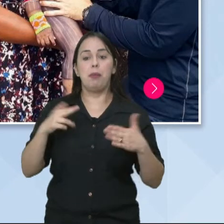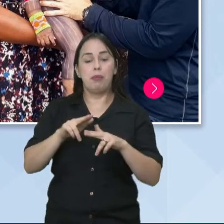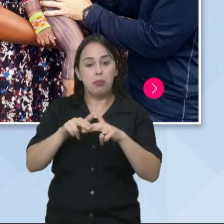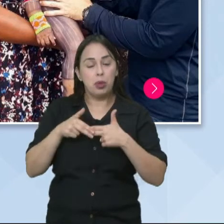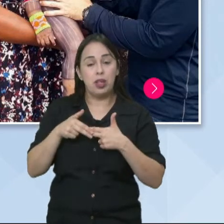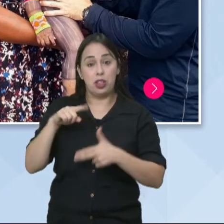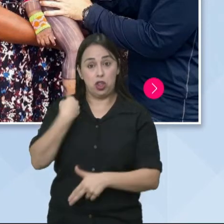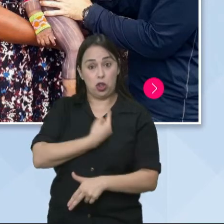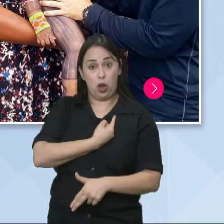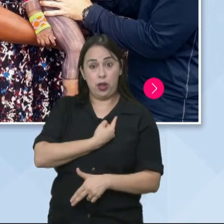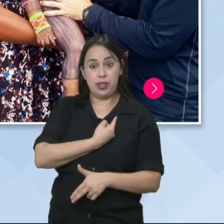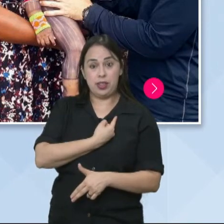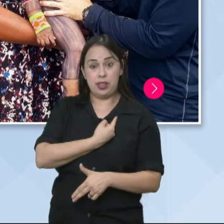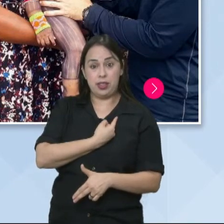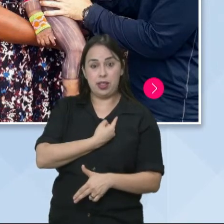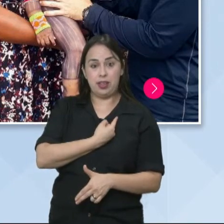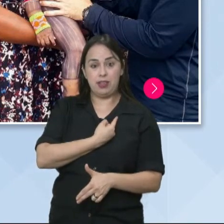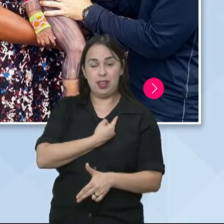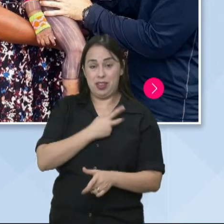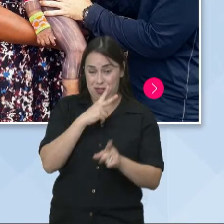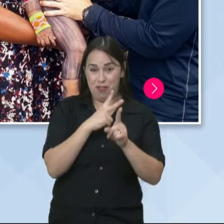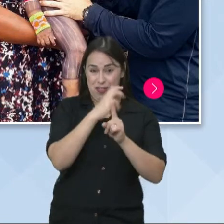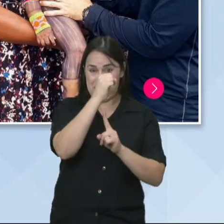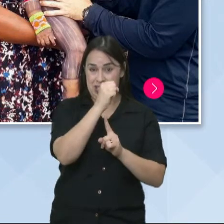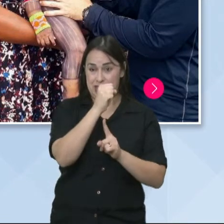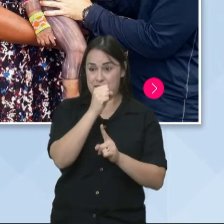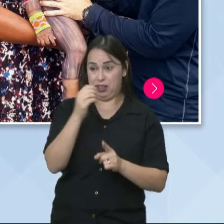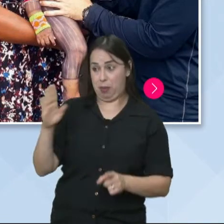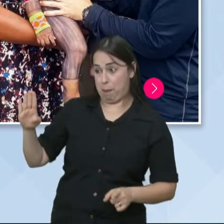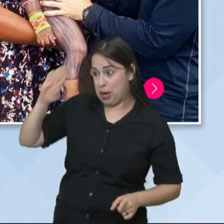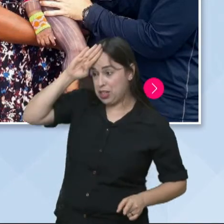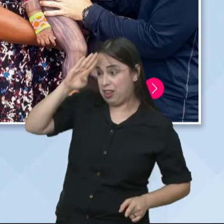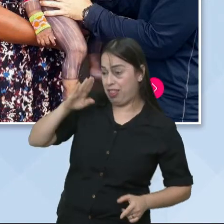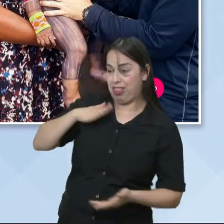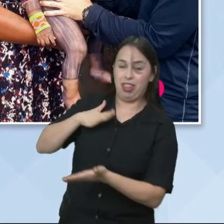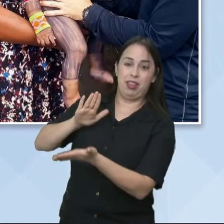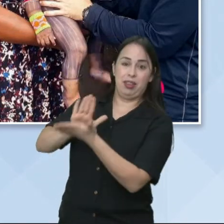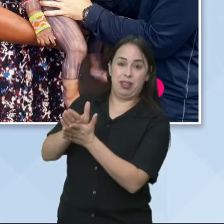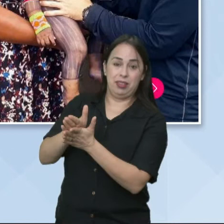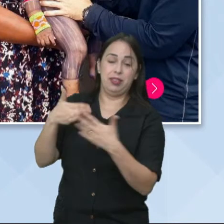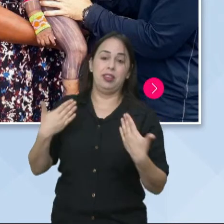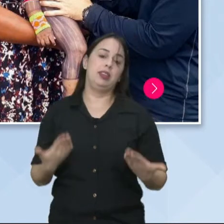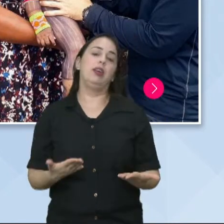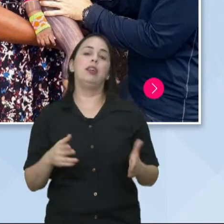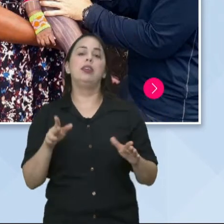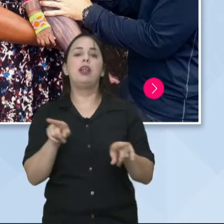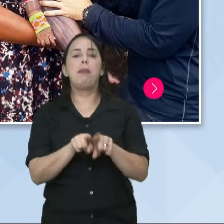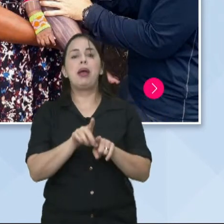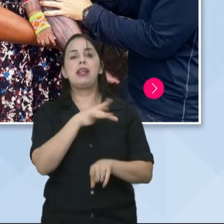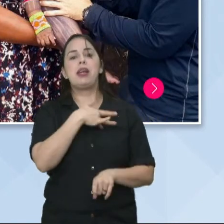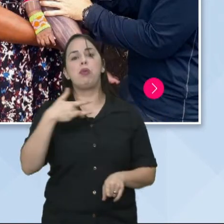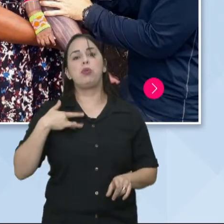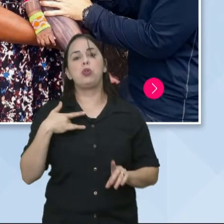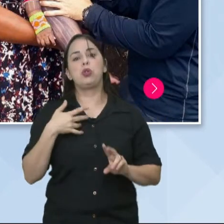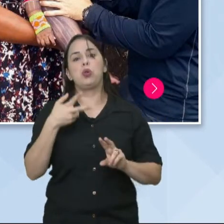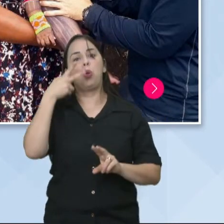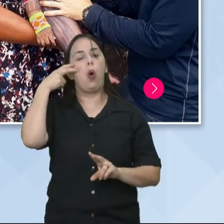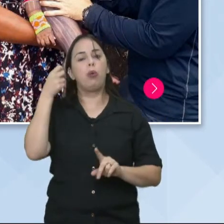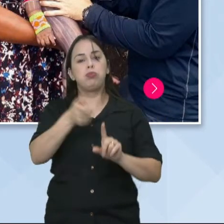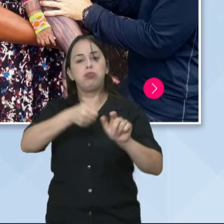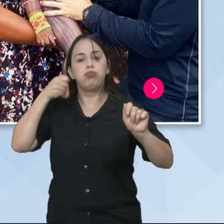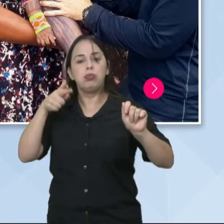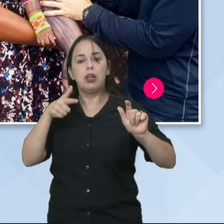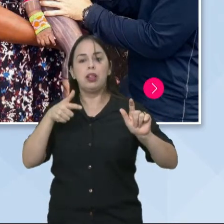segundo turno, derrotar este presidente. A saúde indígena teve um corte de